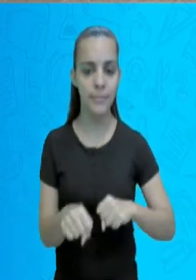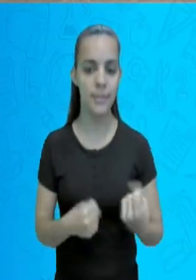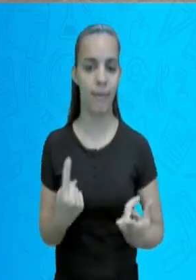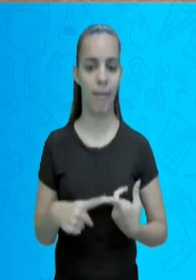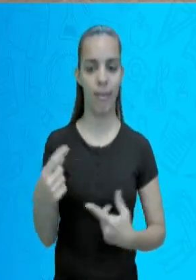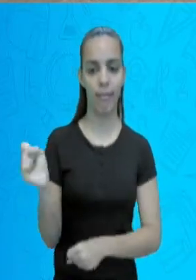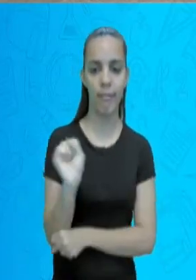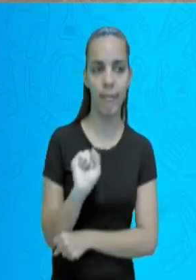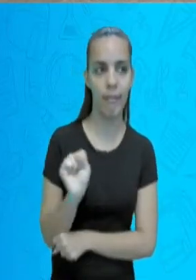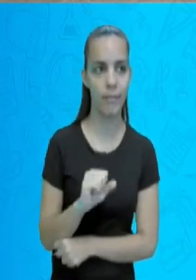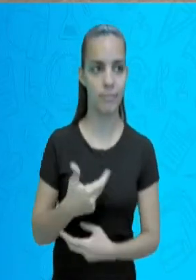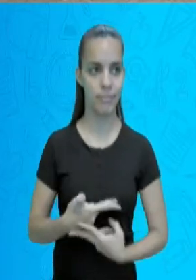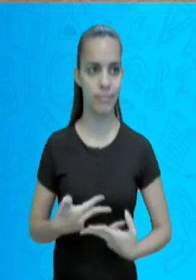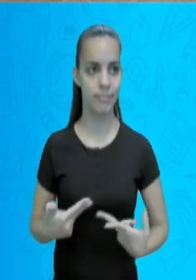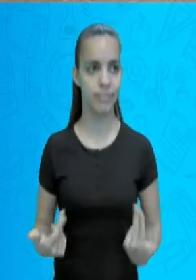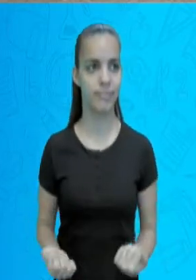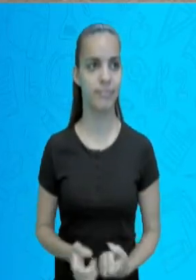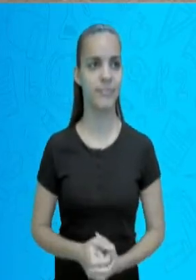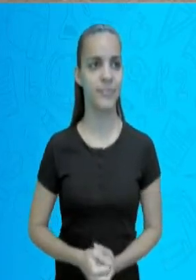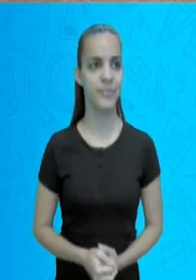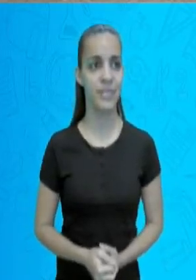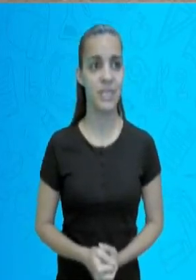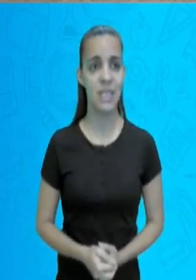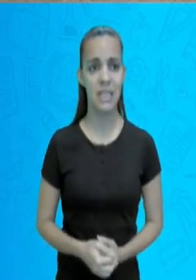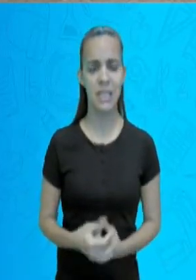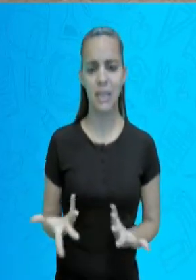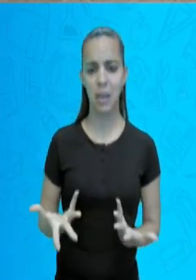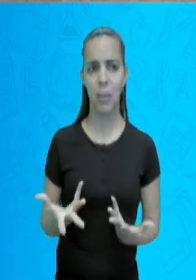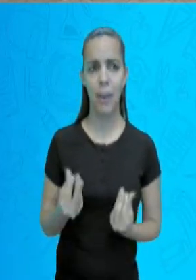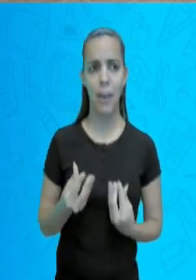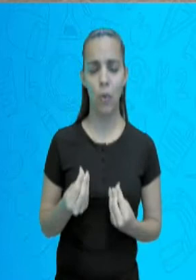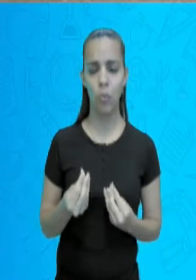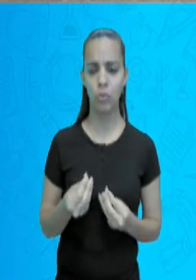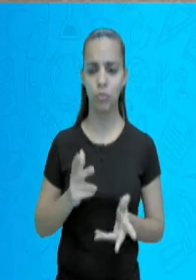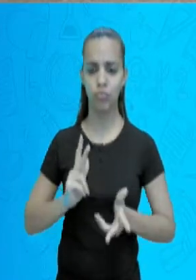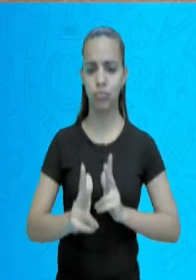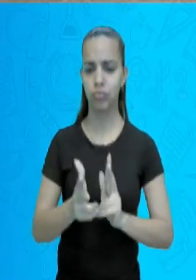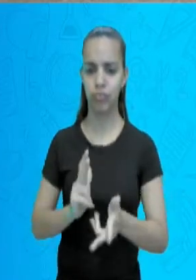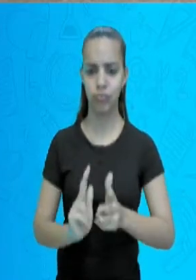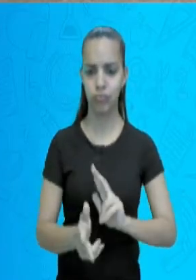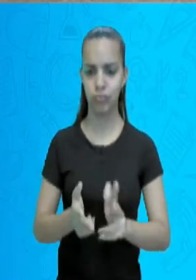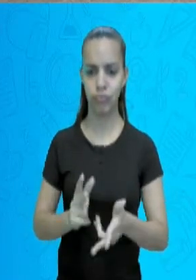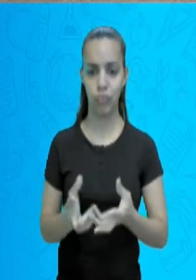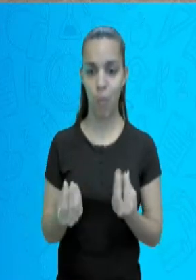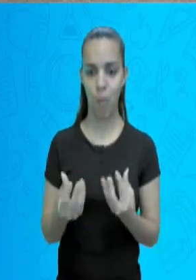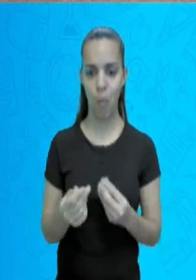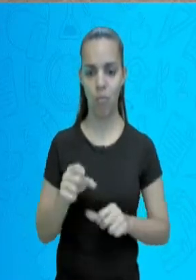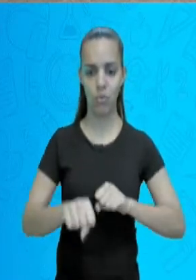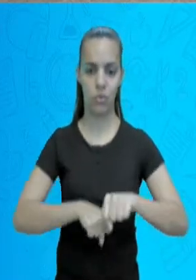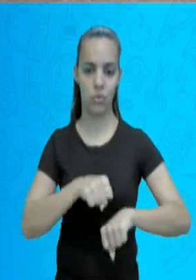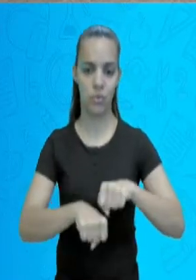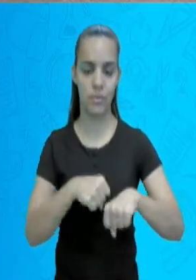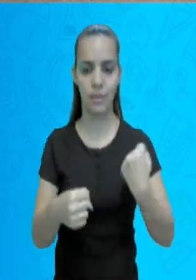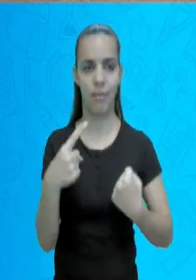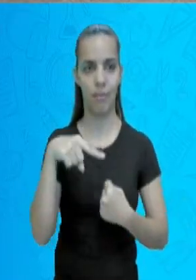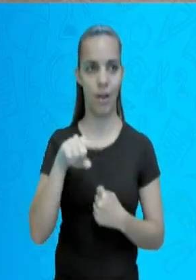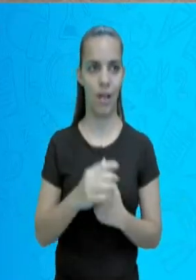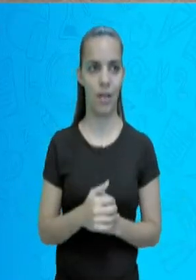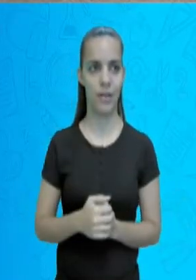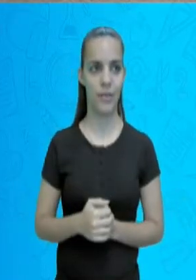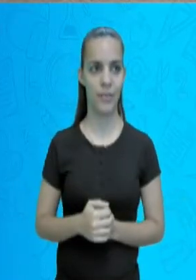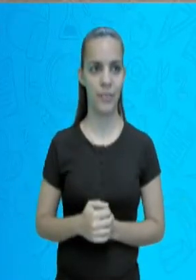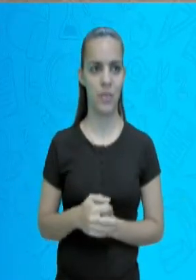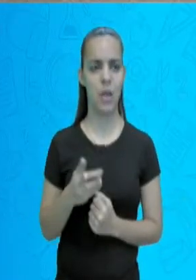É um trânsito intenso de pessoas andando de bicicleta. E o que